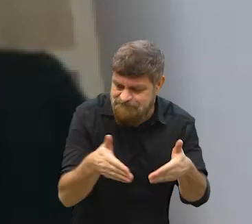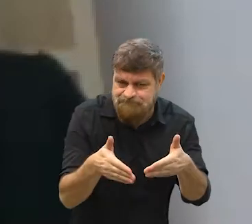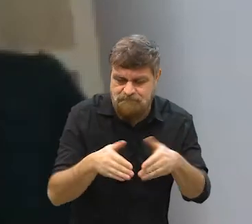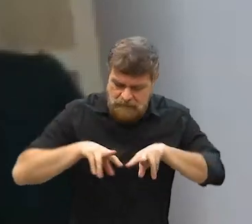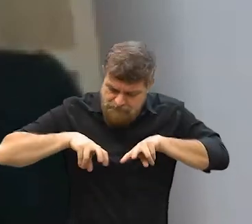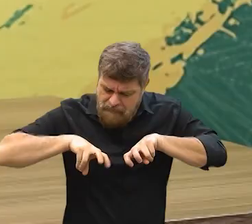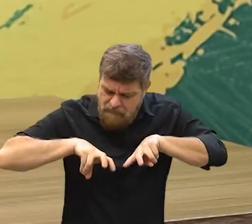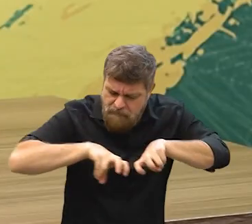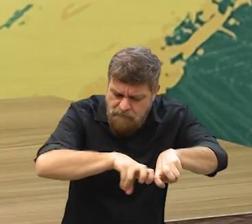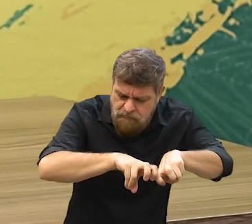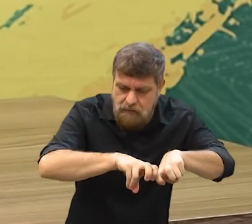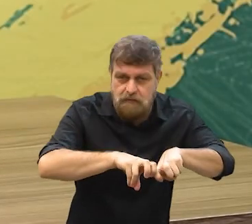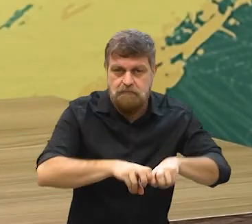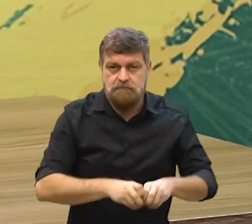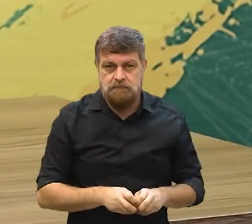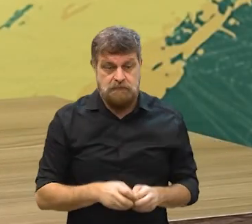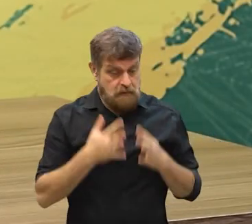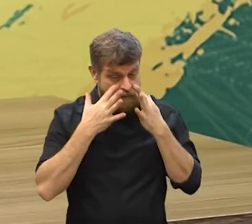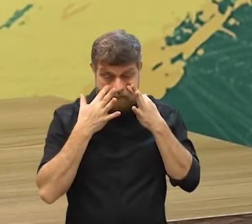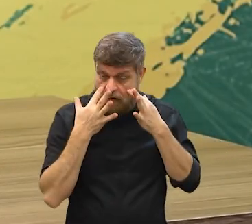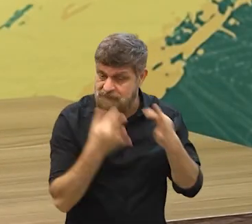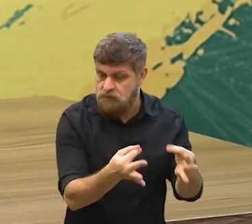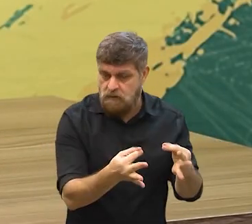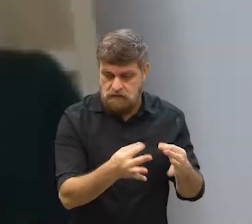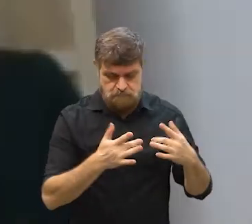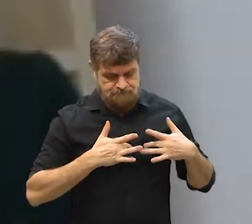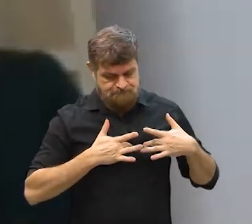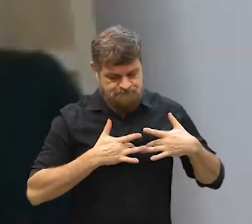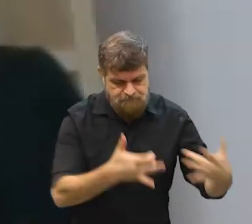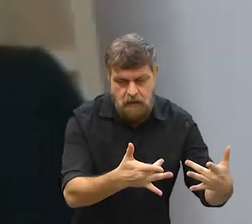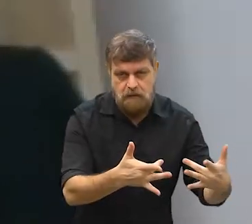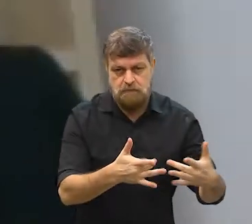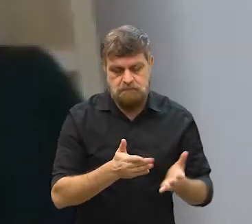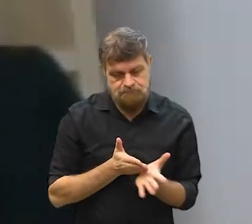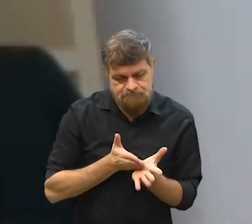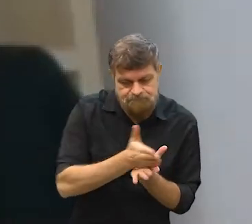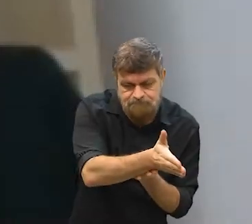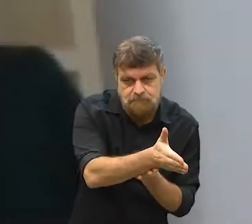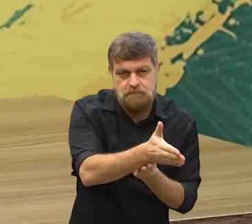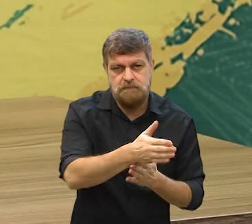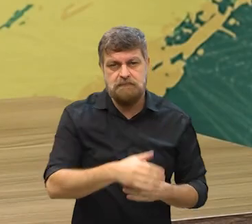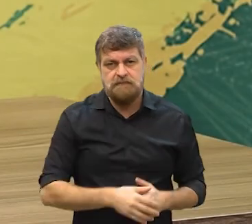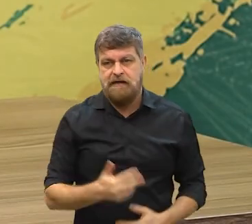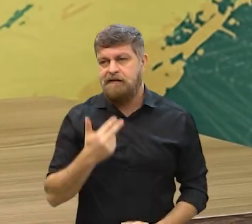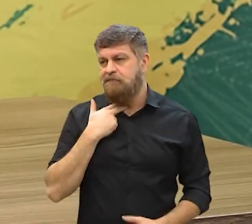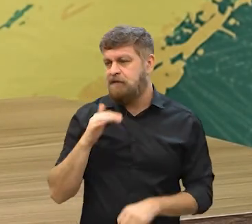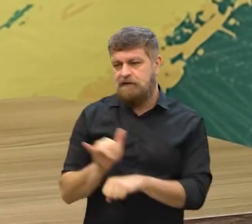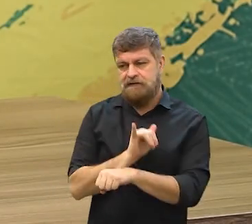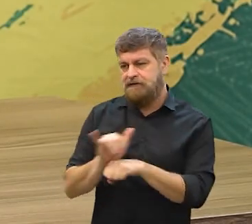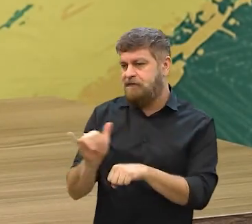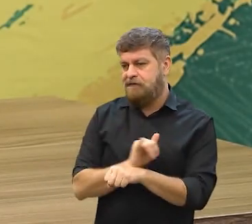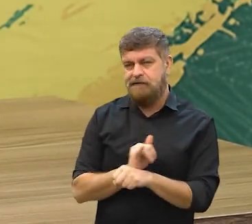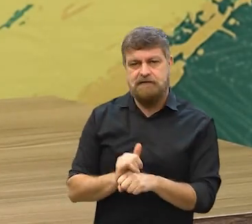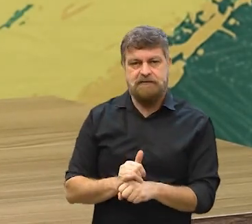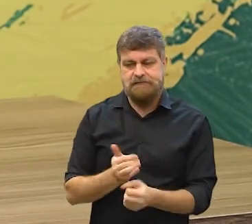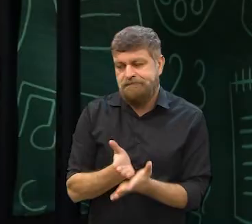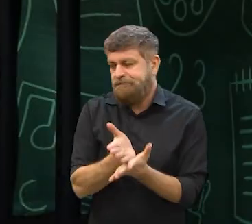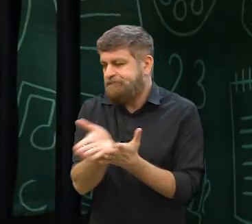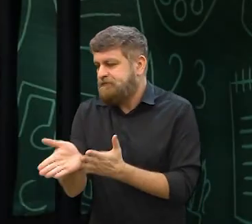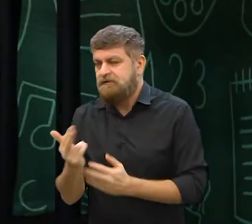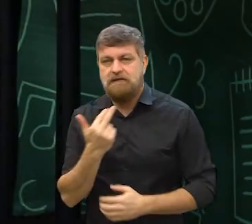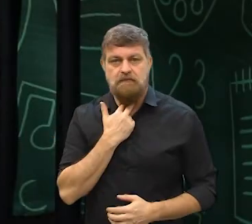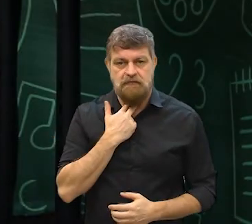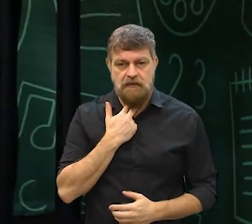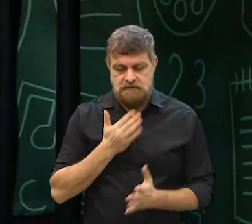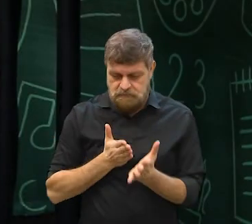se dedicar, né? Você precisa se dedicar bastante, né? Não tem outro caminho, né, Adriana? Tem